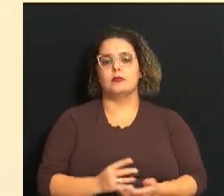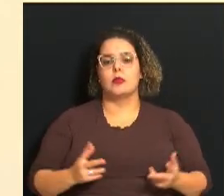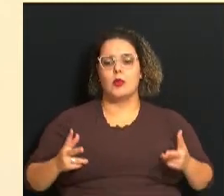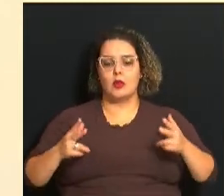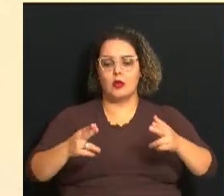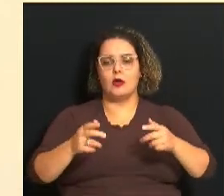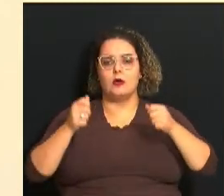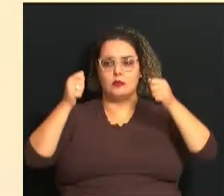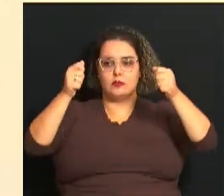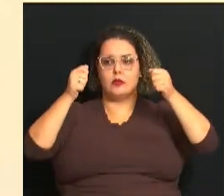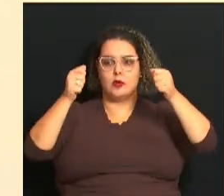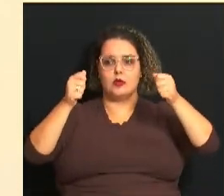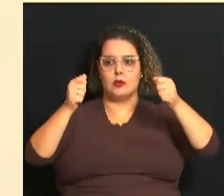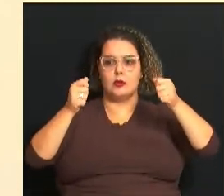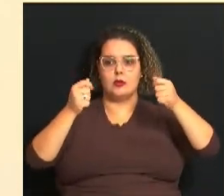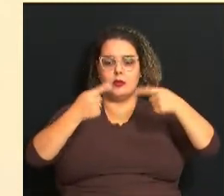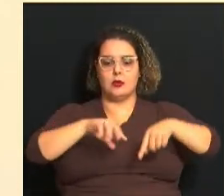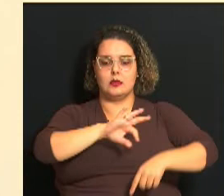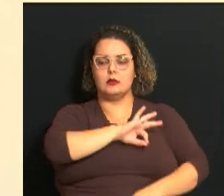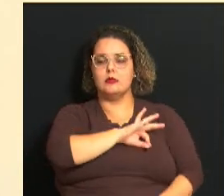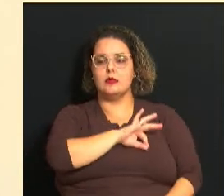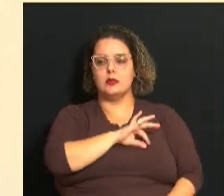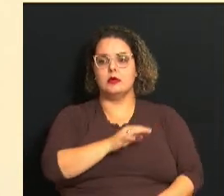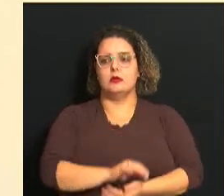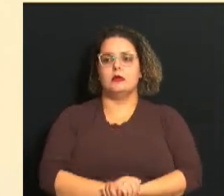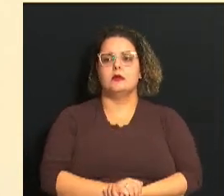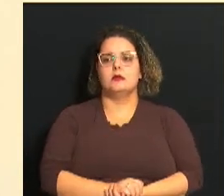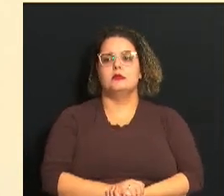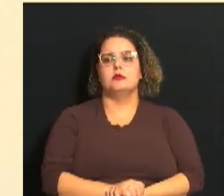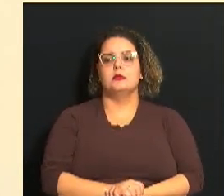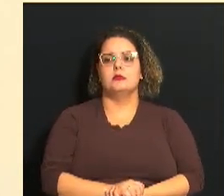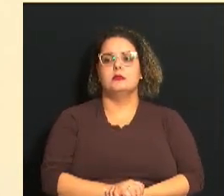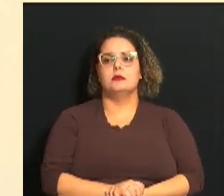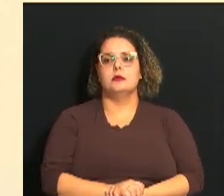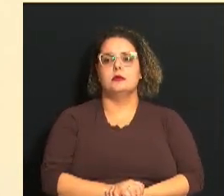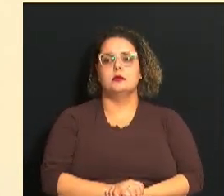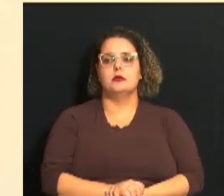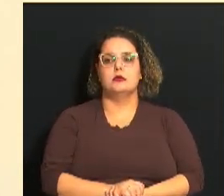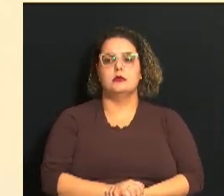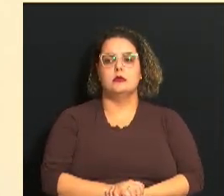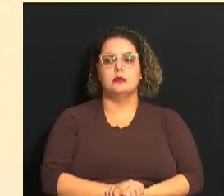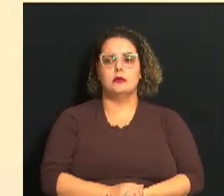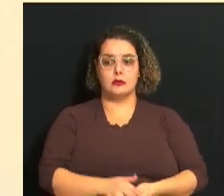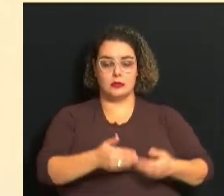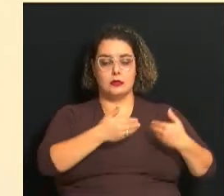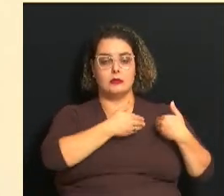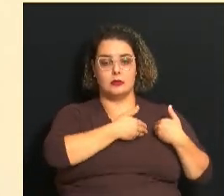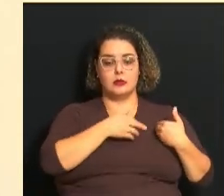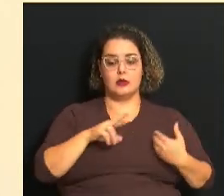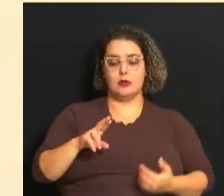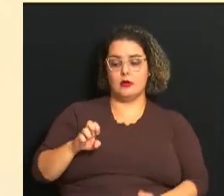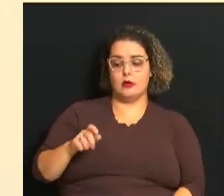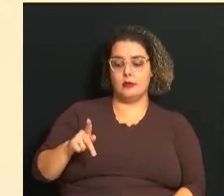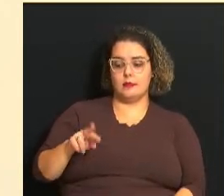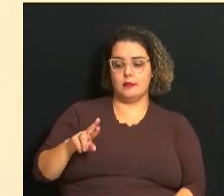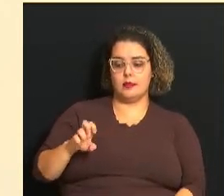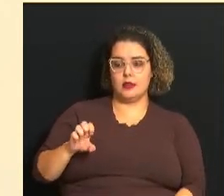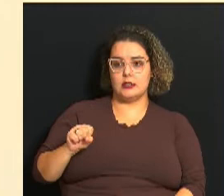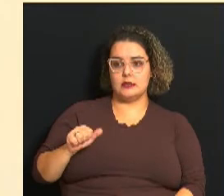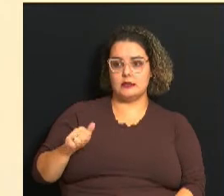com polícia é eles ainda anel os responsáveis por aquela né represália é